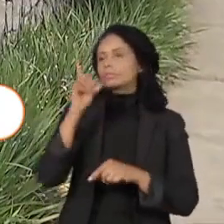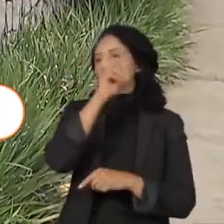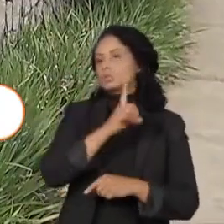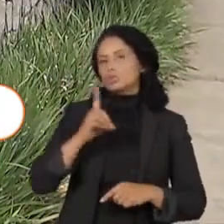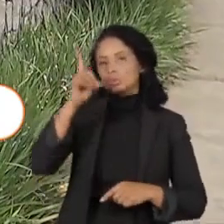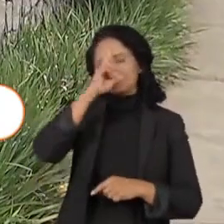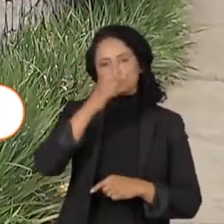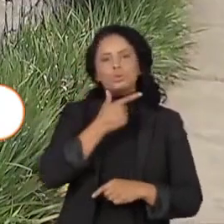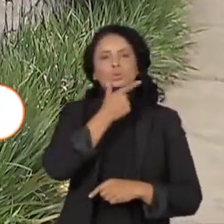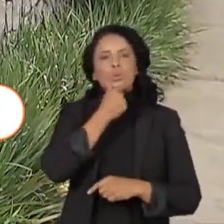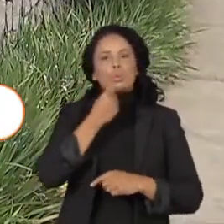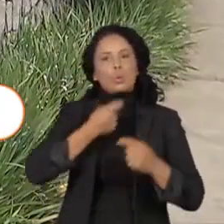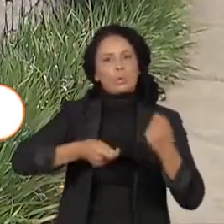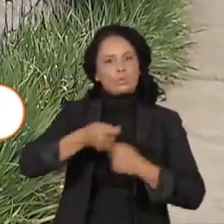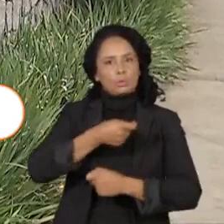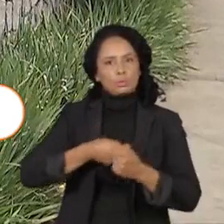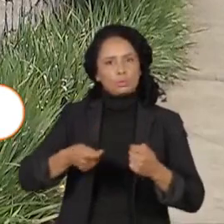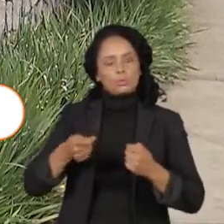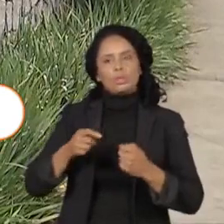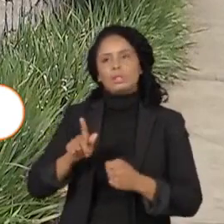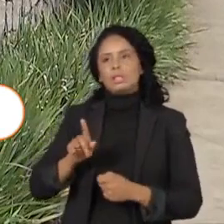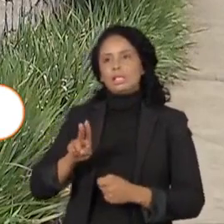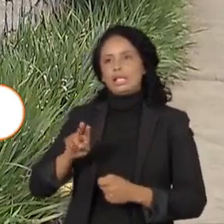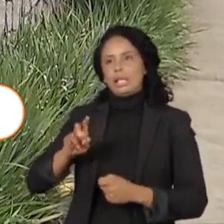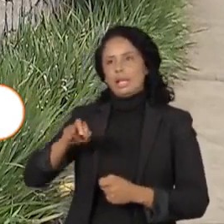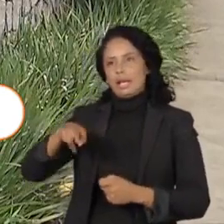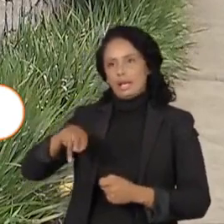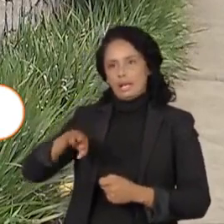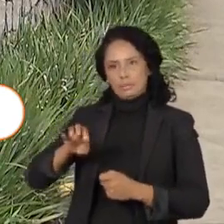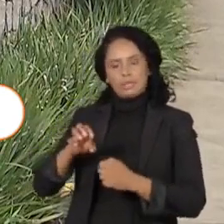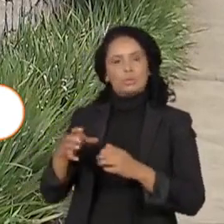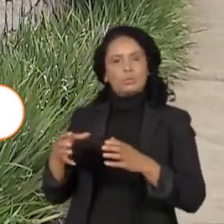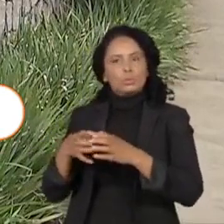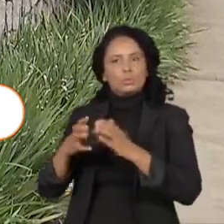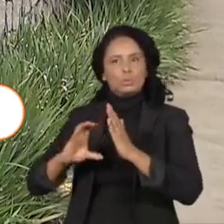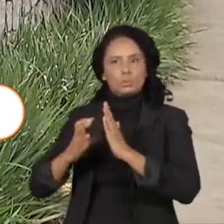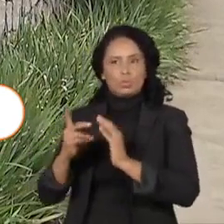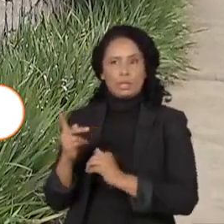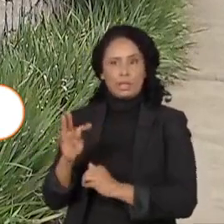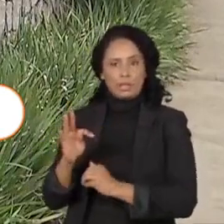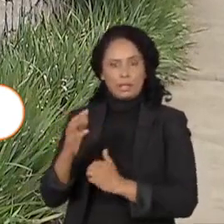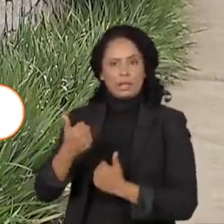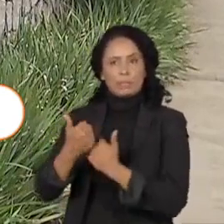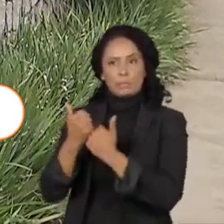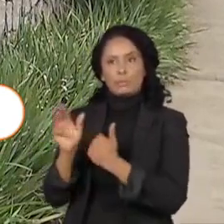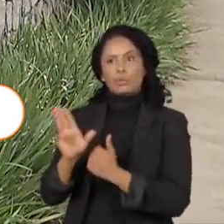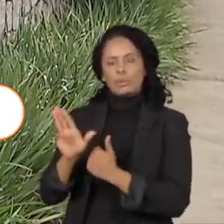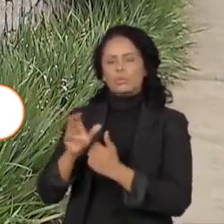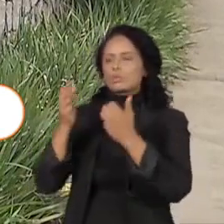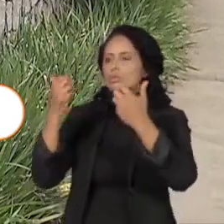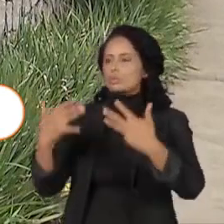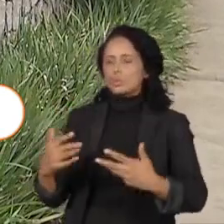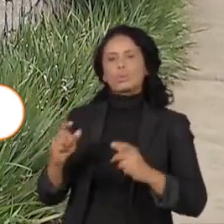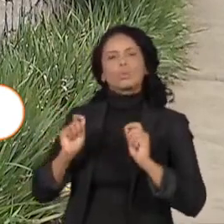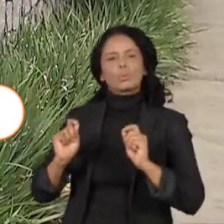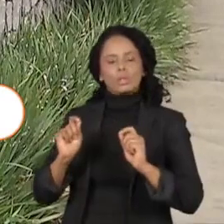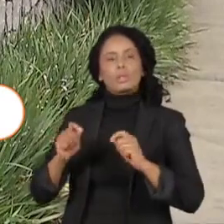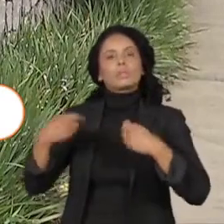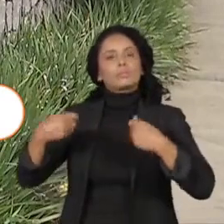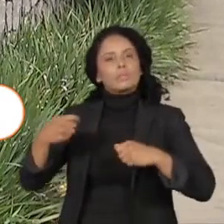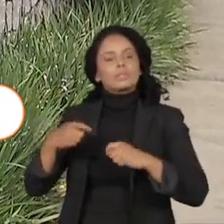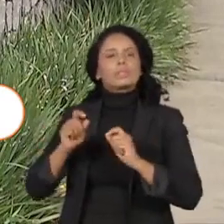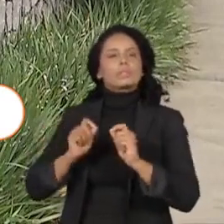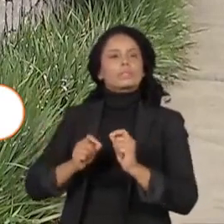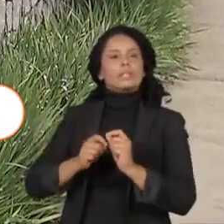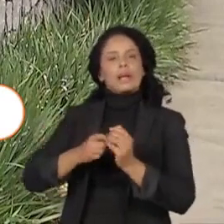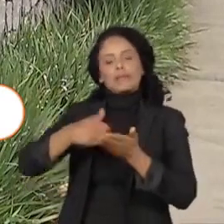Mello, que integra a equipe de transição do governo Lula, disse que é necessária uma revisão da política fiscal brasileira,